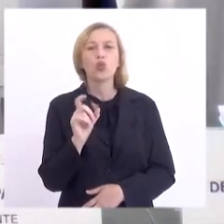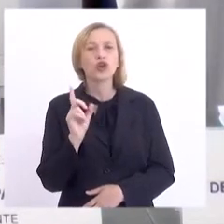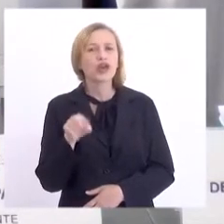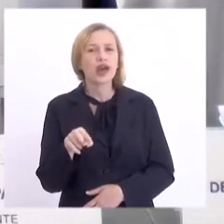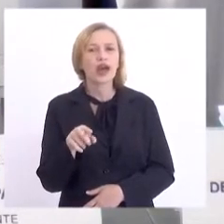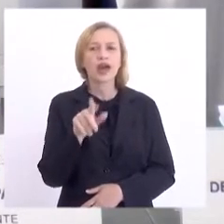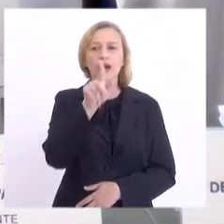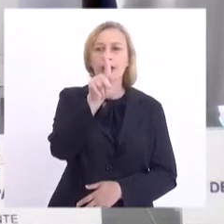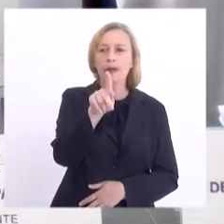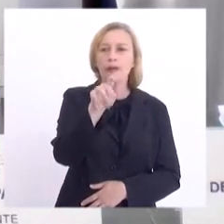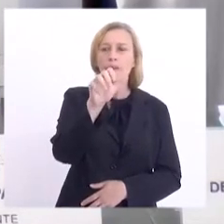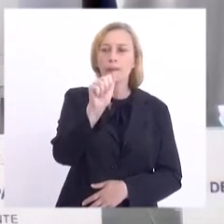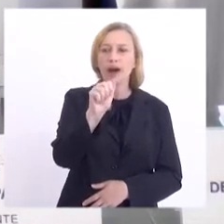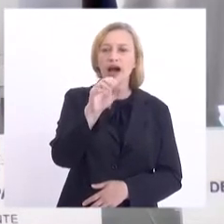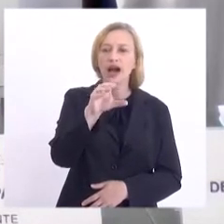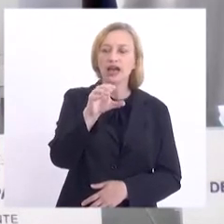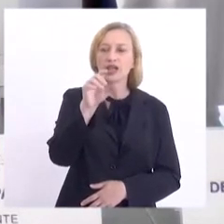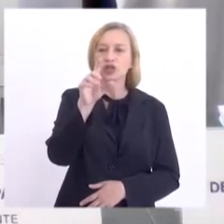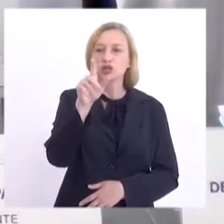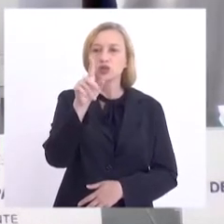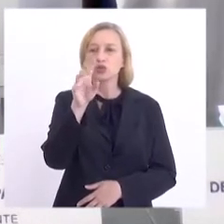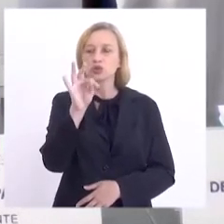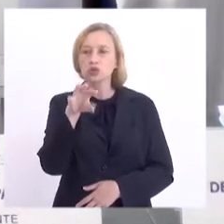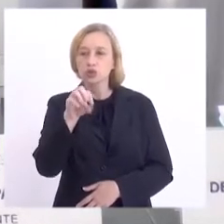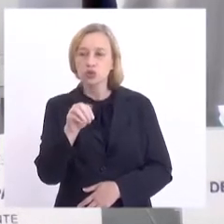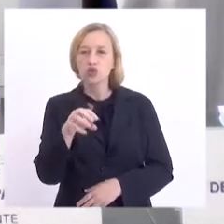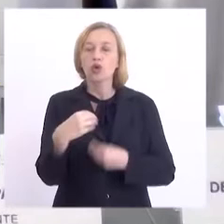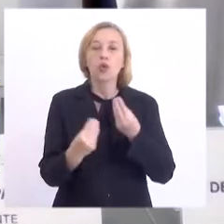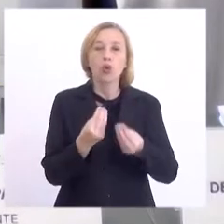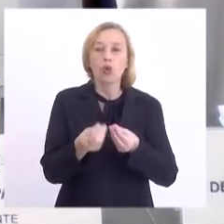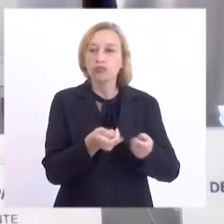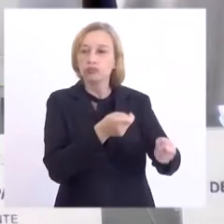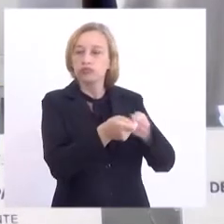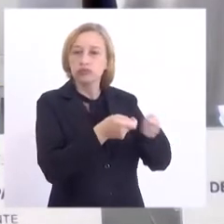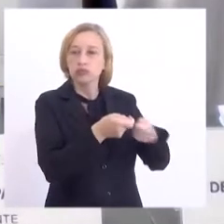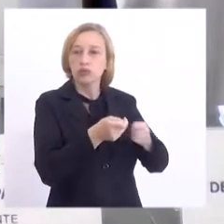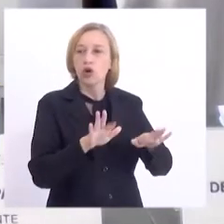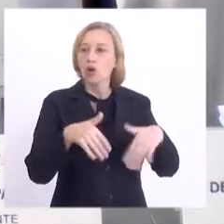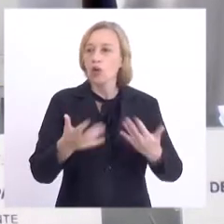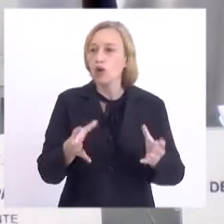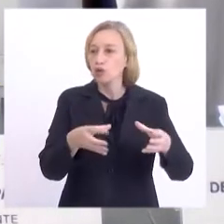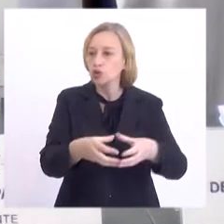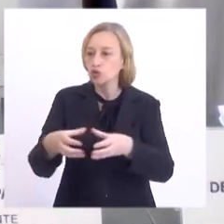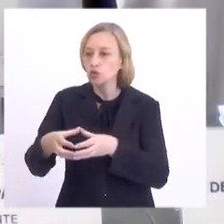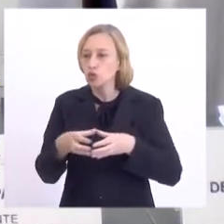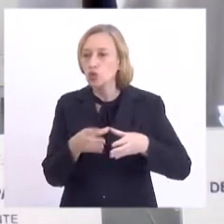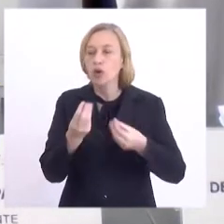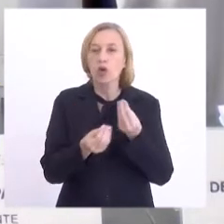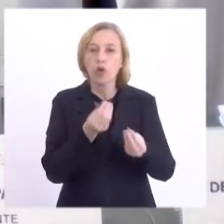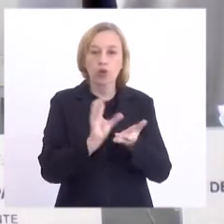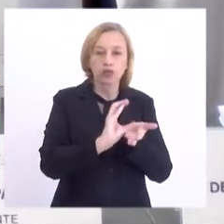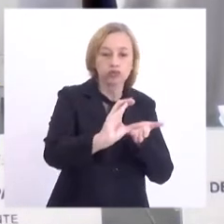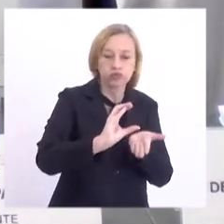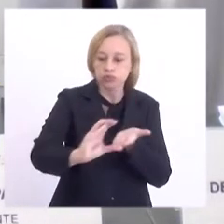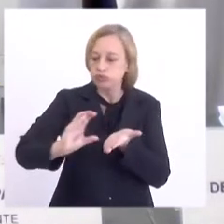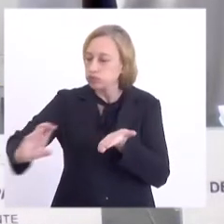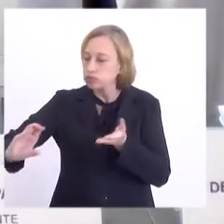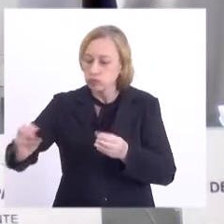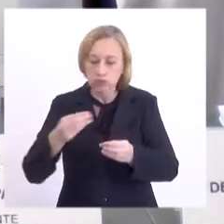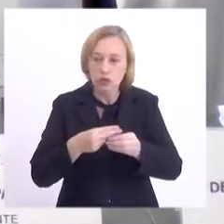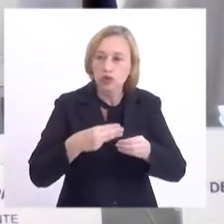que que é o pacto considerará os controles quais serão os órgãos executores como é que se dá os repasses para os municípios